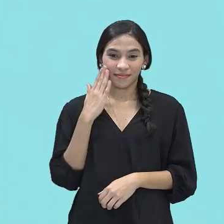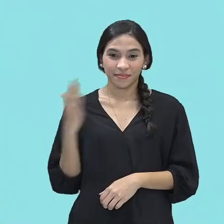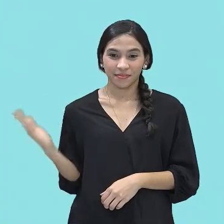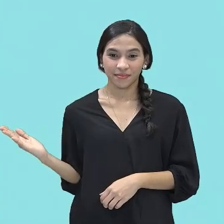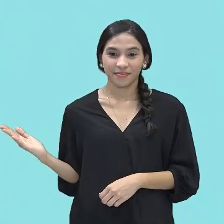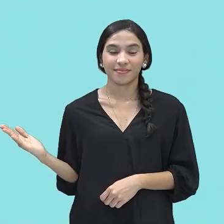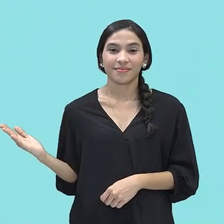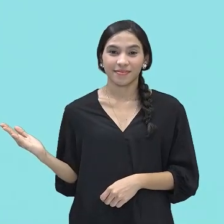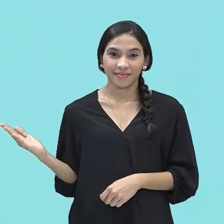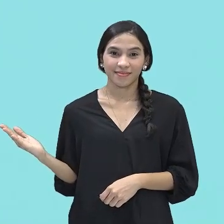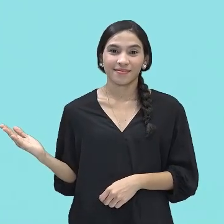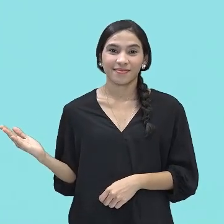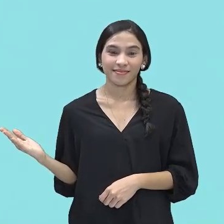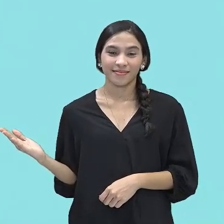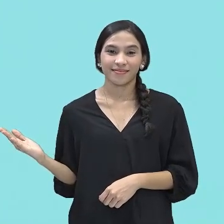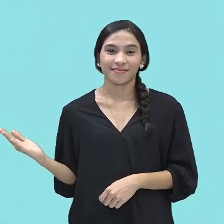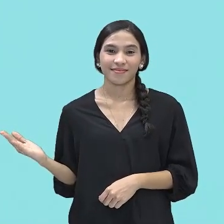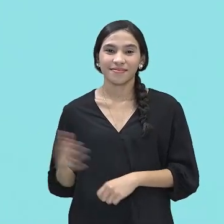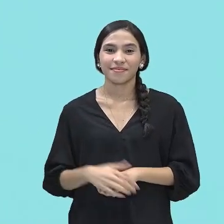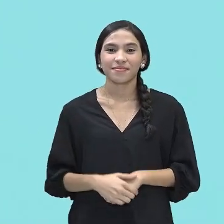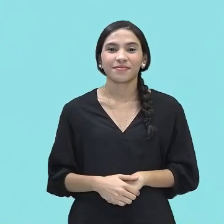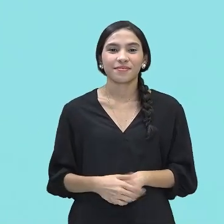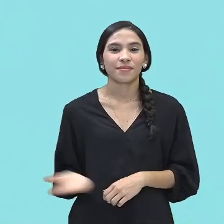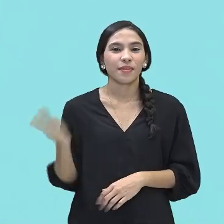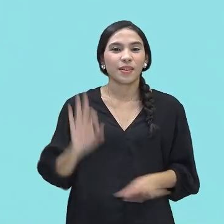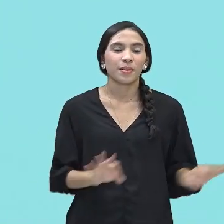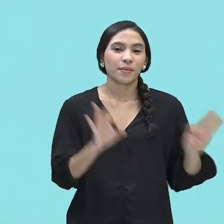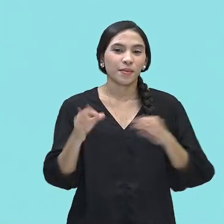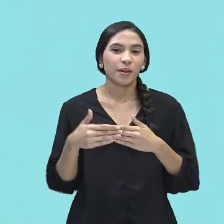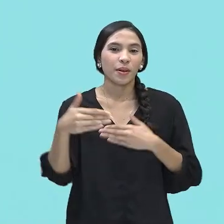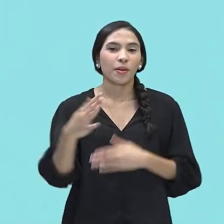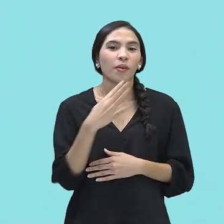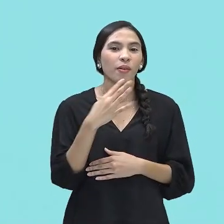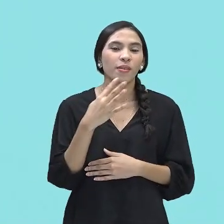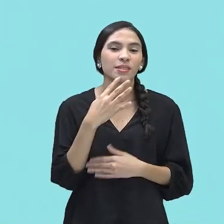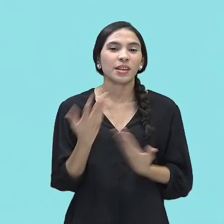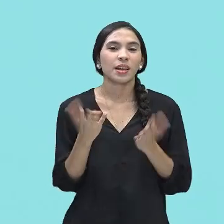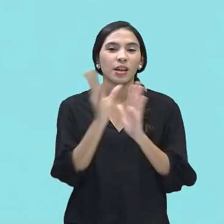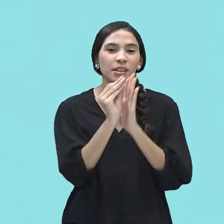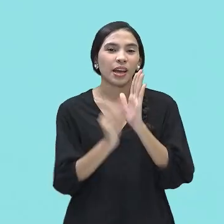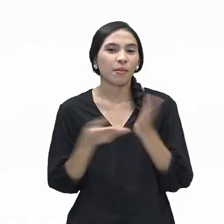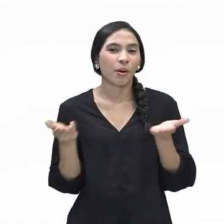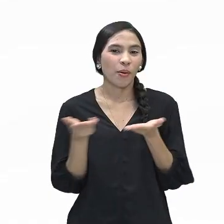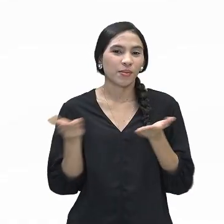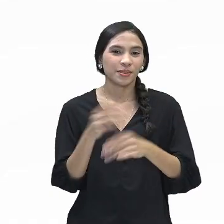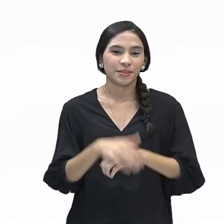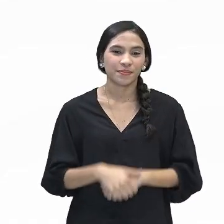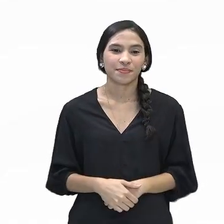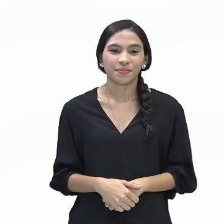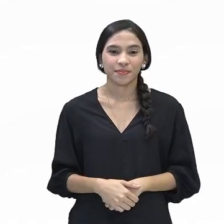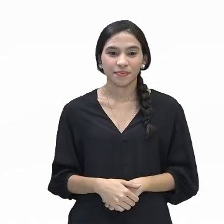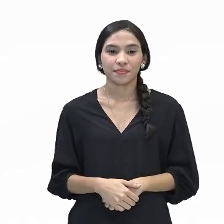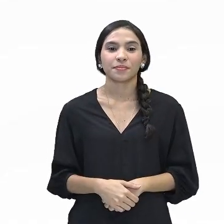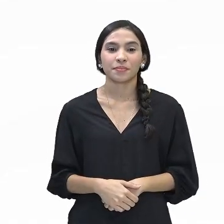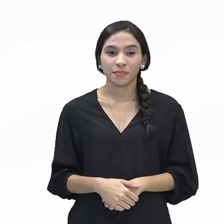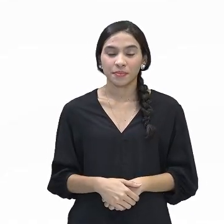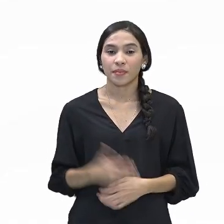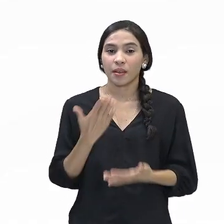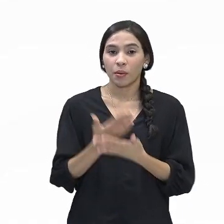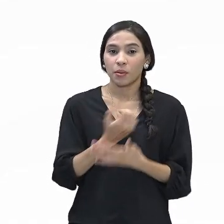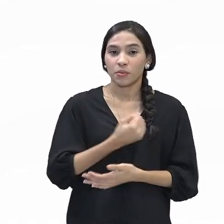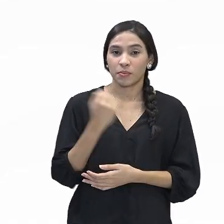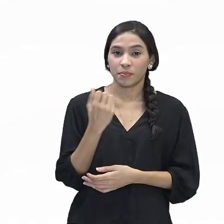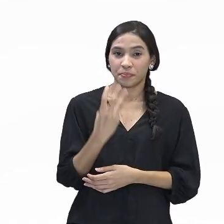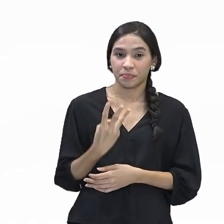professora Vanessa Mafra. Vamos verificar qual o conteúdo da nossa aula? Aula de